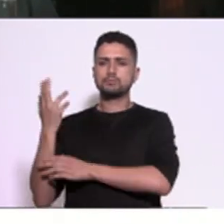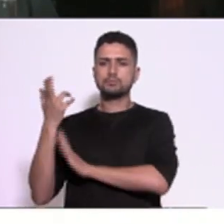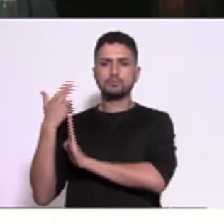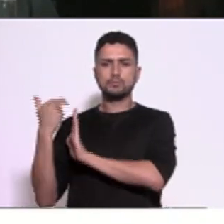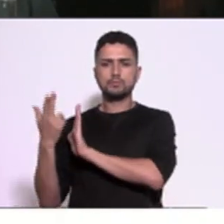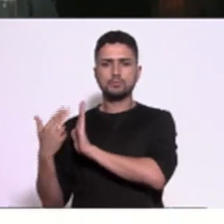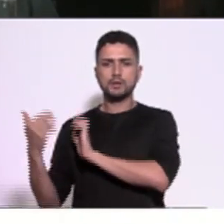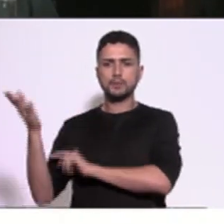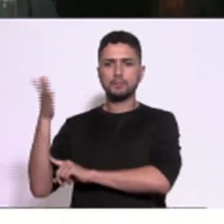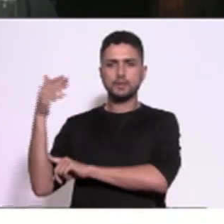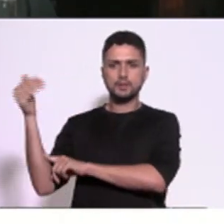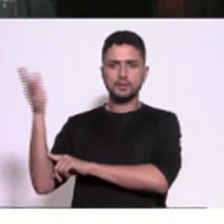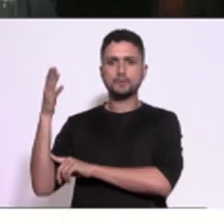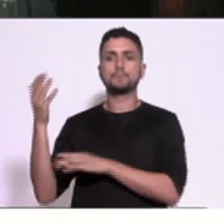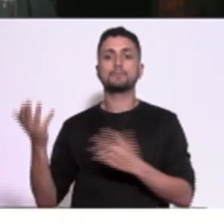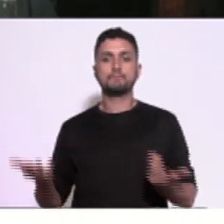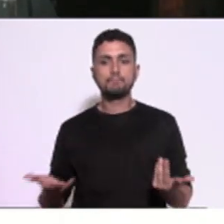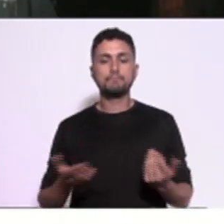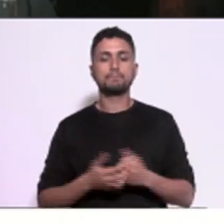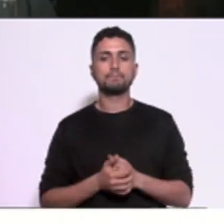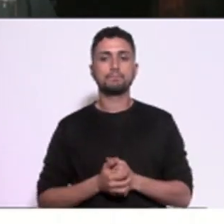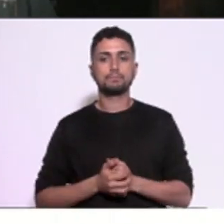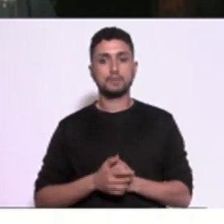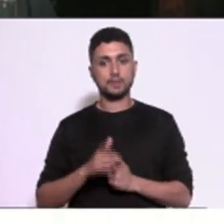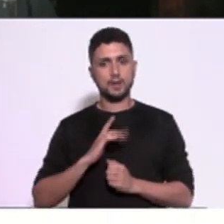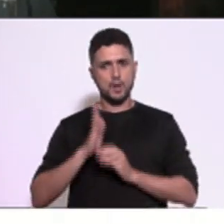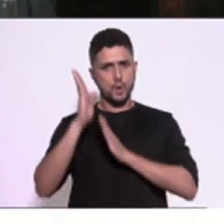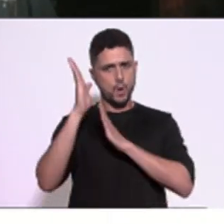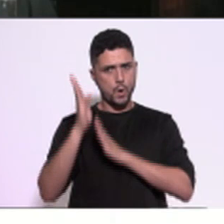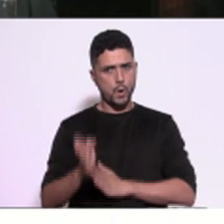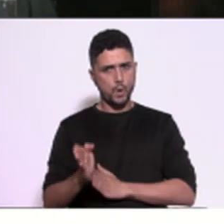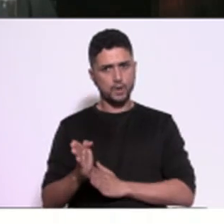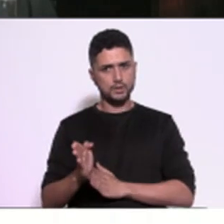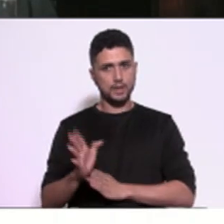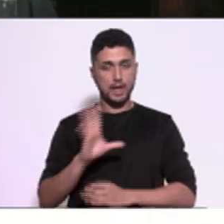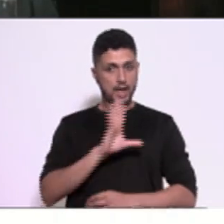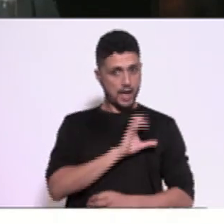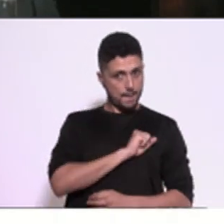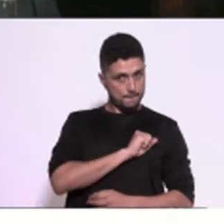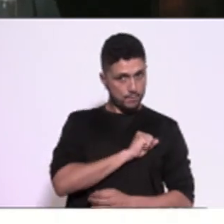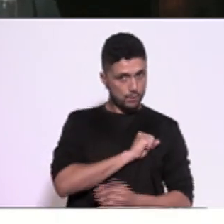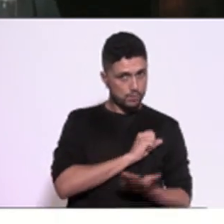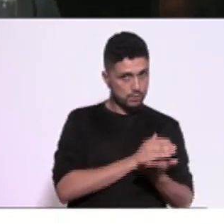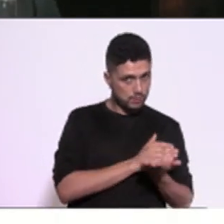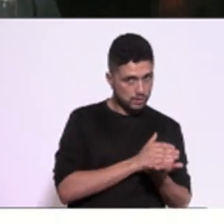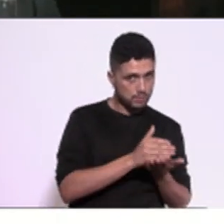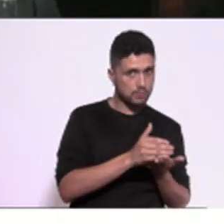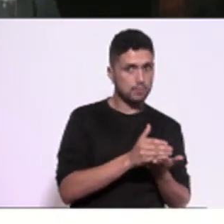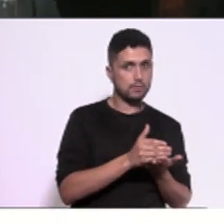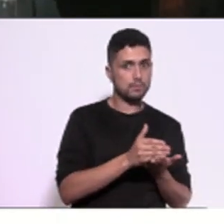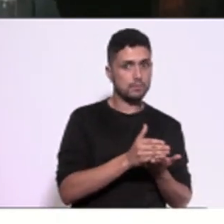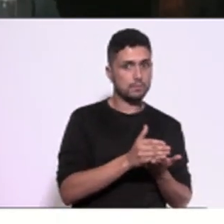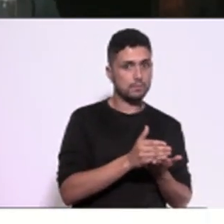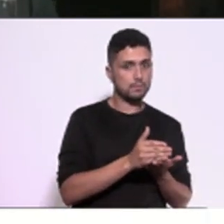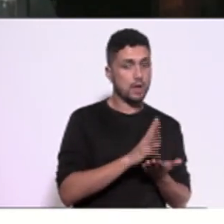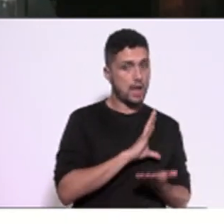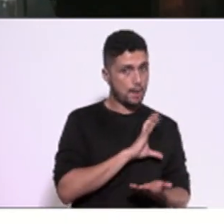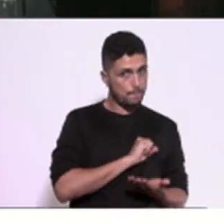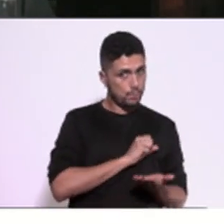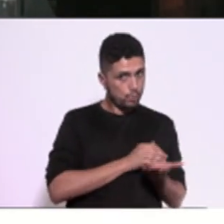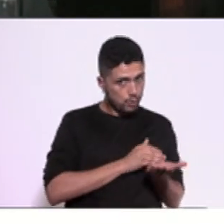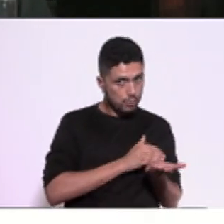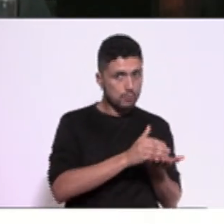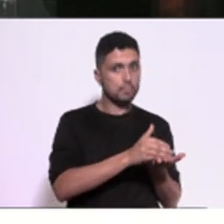ordem por base e o progresso por fim. A ordem o amor